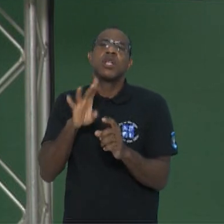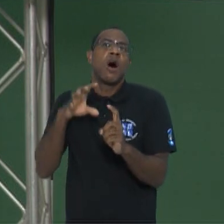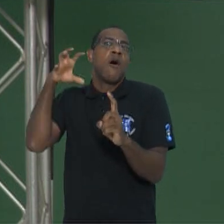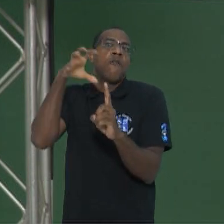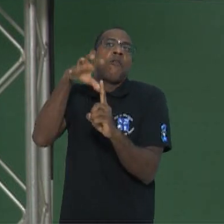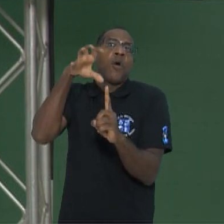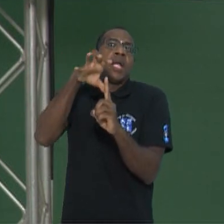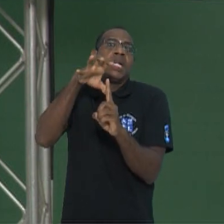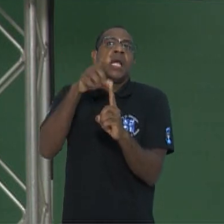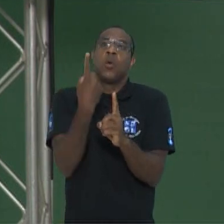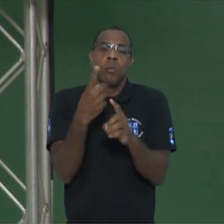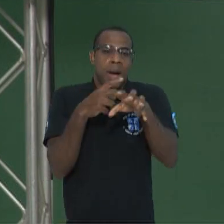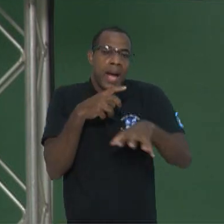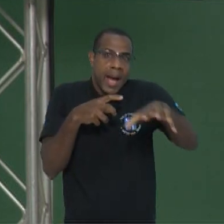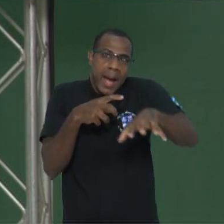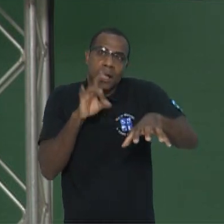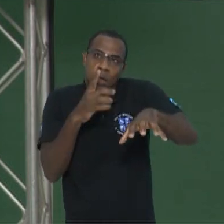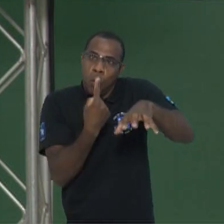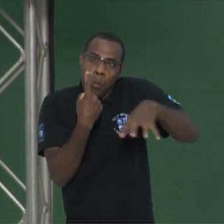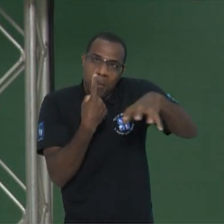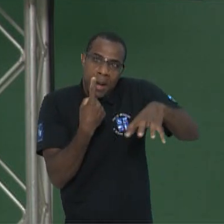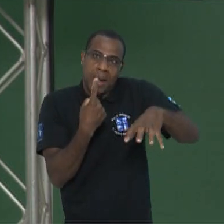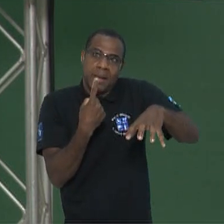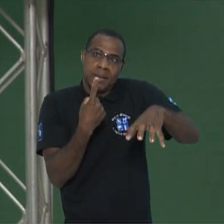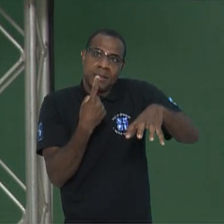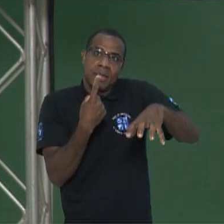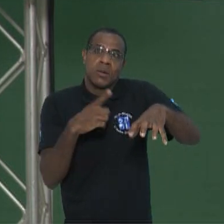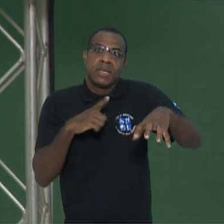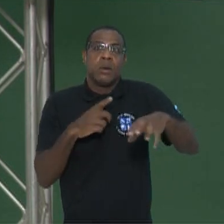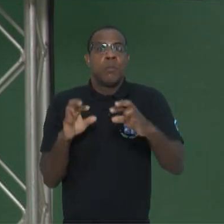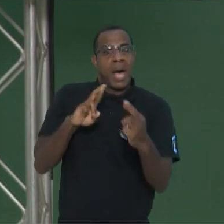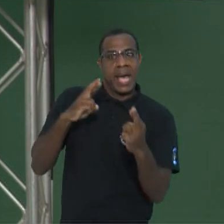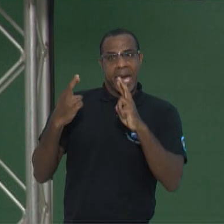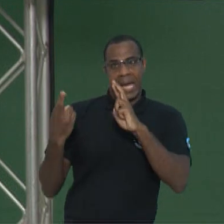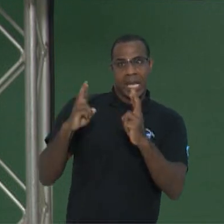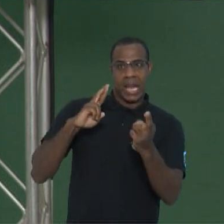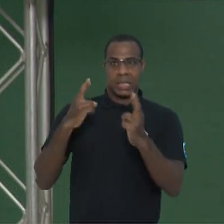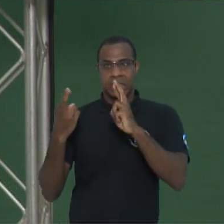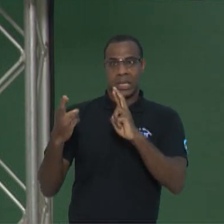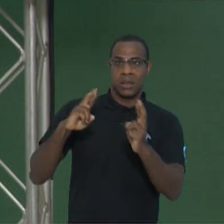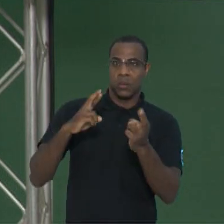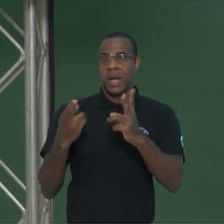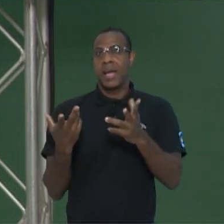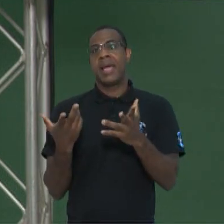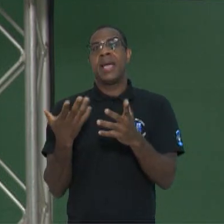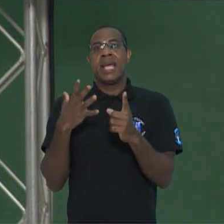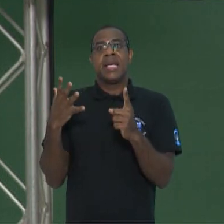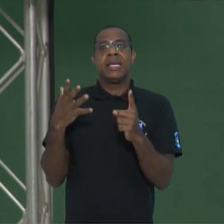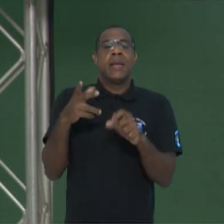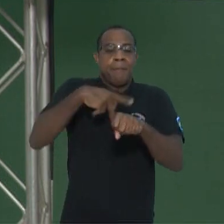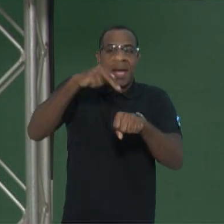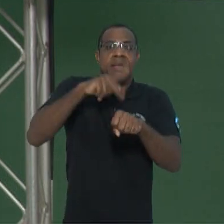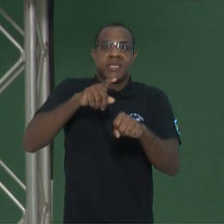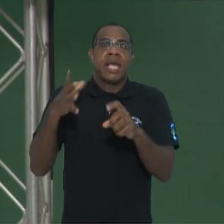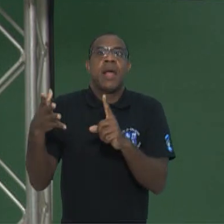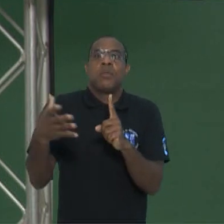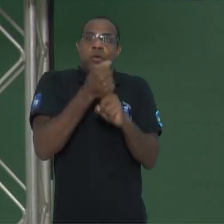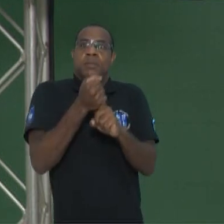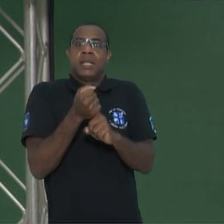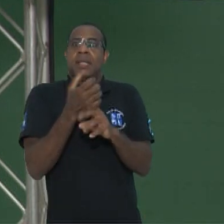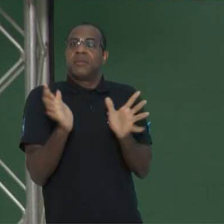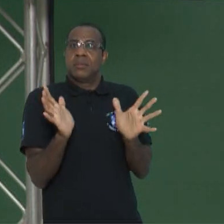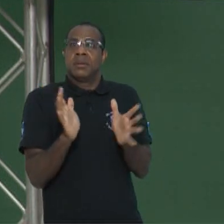setor. Quando há essa relação entre países que dominam, que são dominados, ou por determinadas características que dominam,